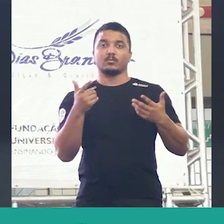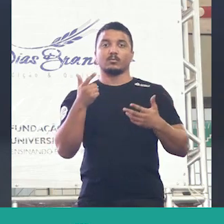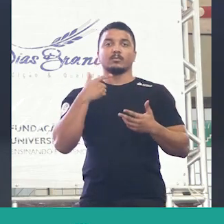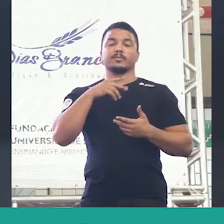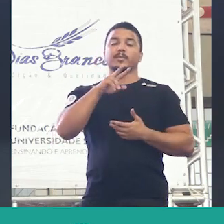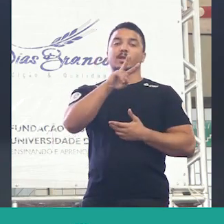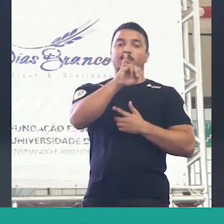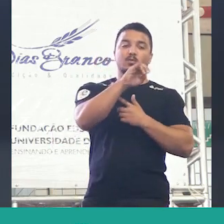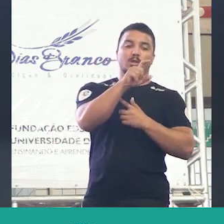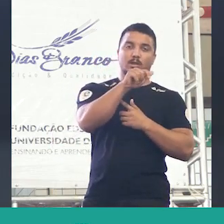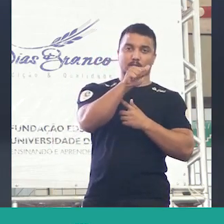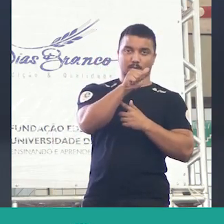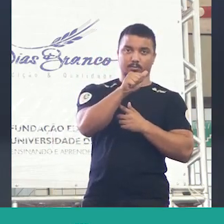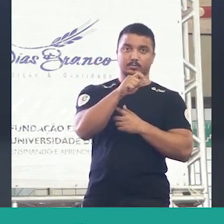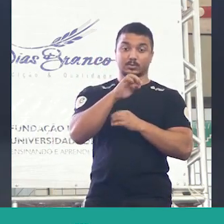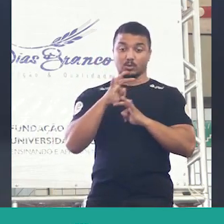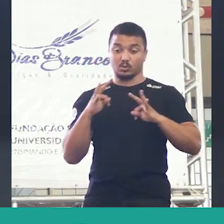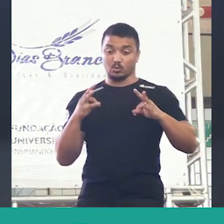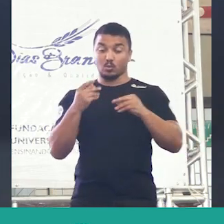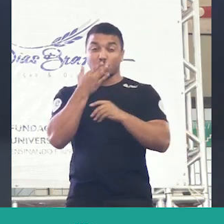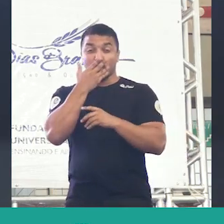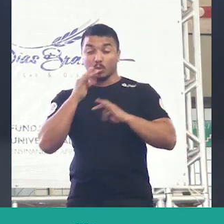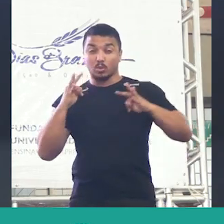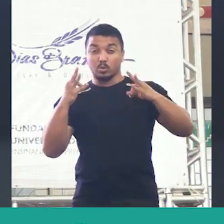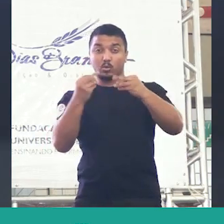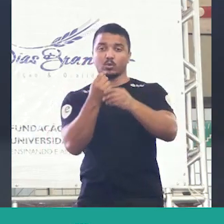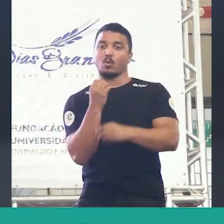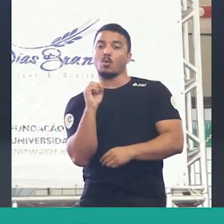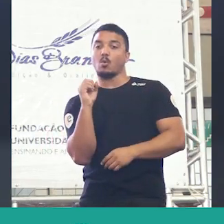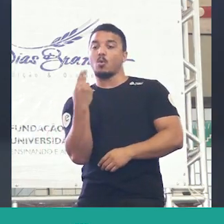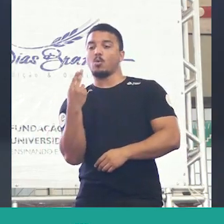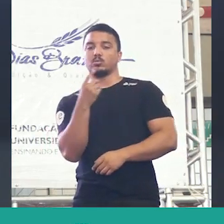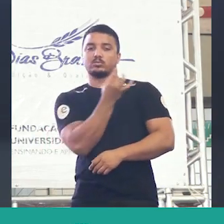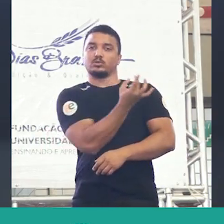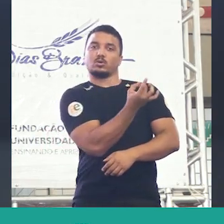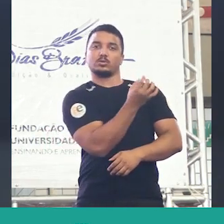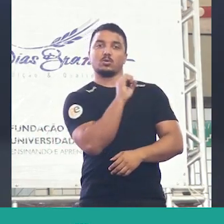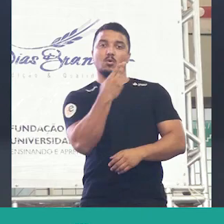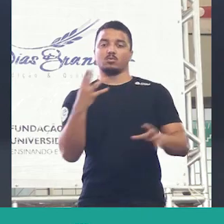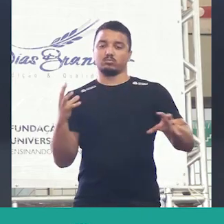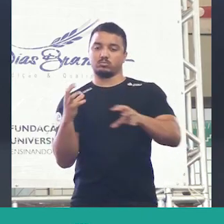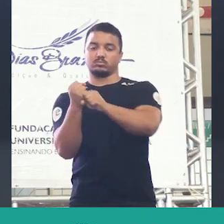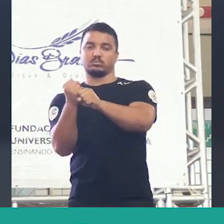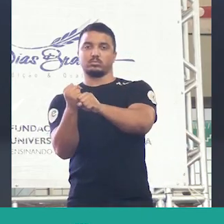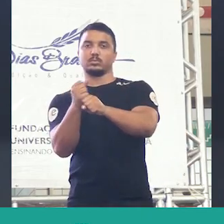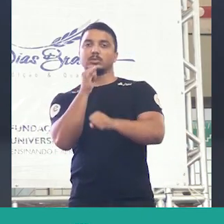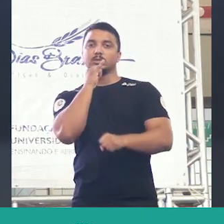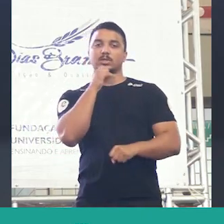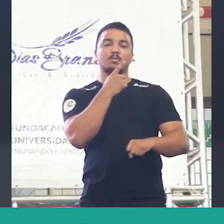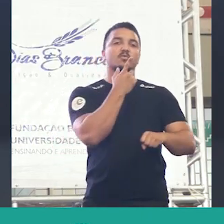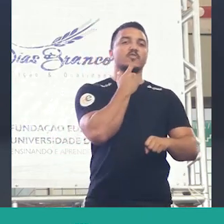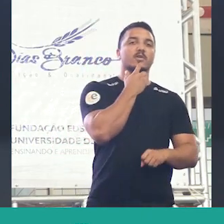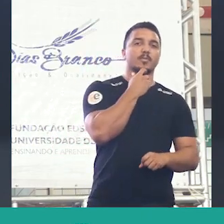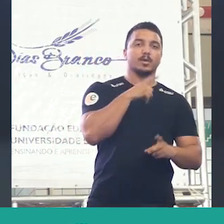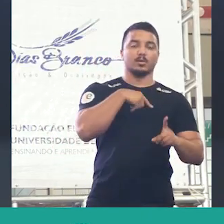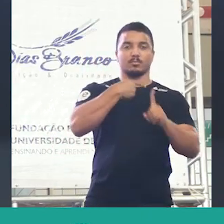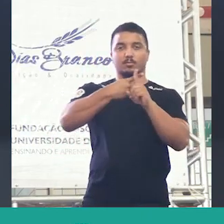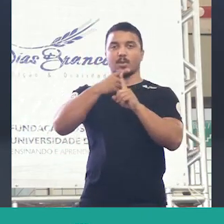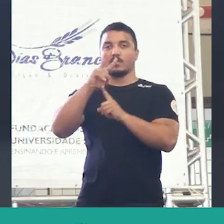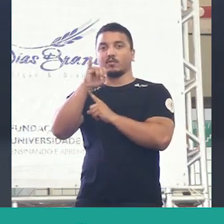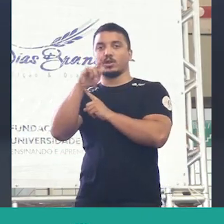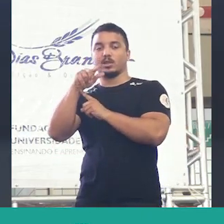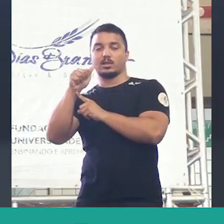ou são essas sozinhos, ou são junções entre elas. Foi claro ou não? Se eu juntar o vermelho com o violeta, eu formo uma